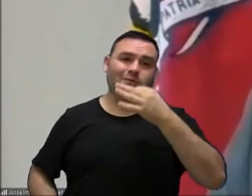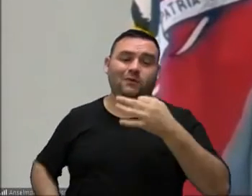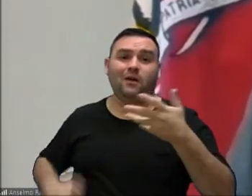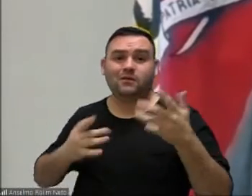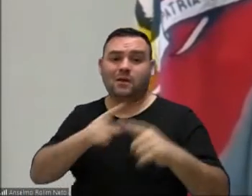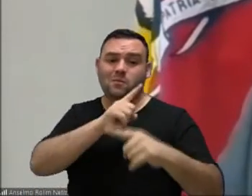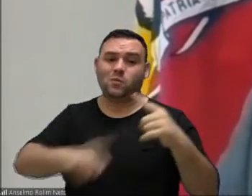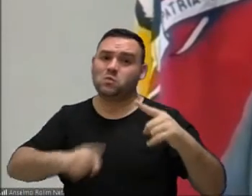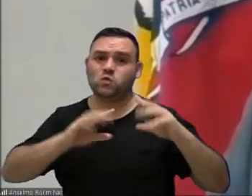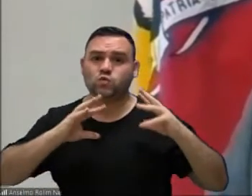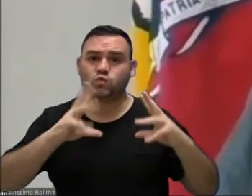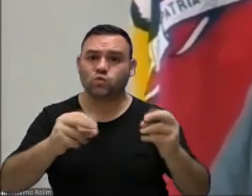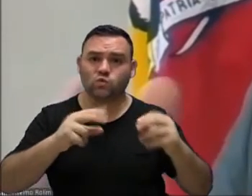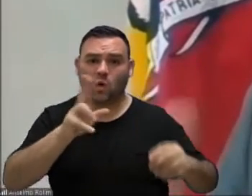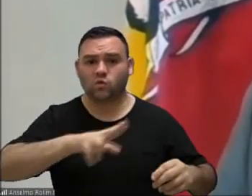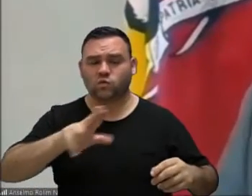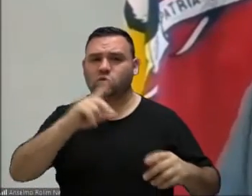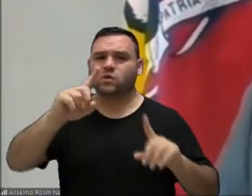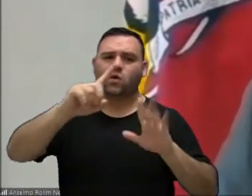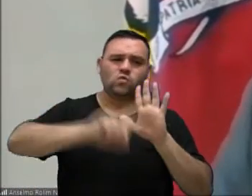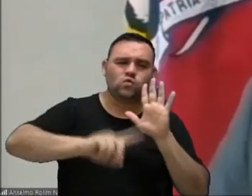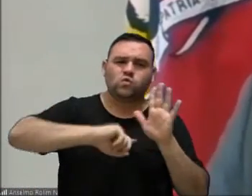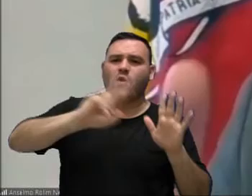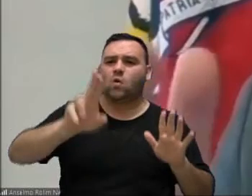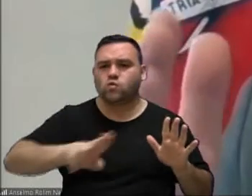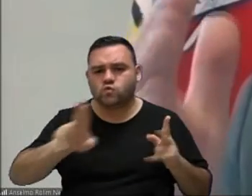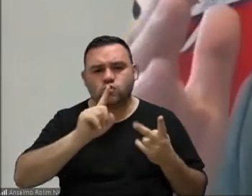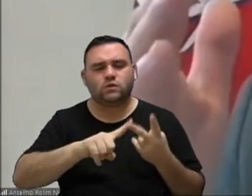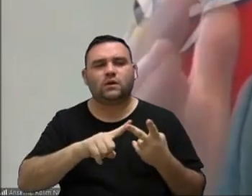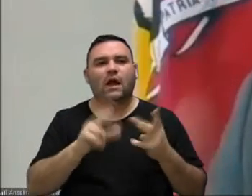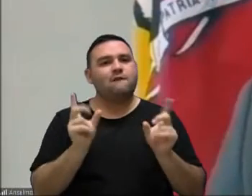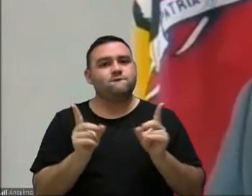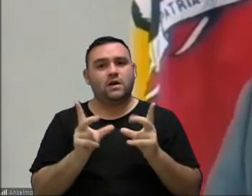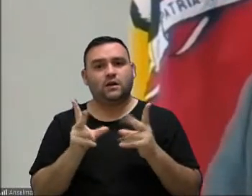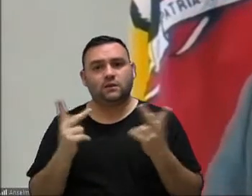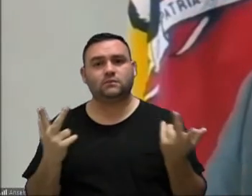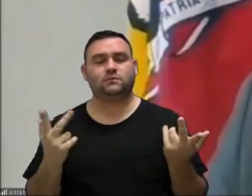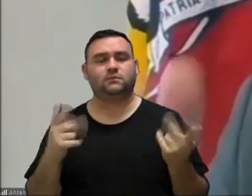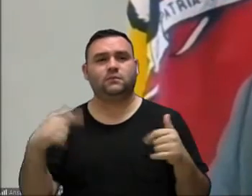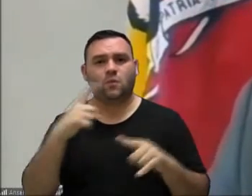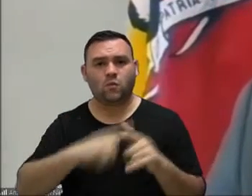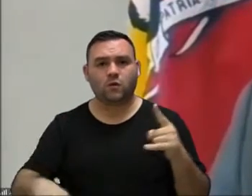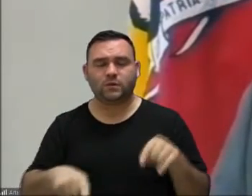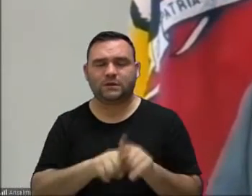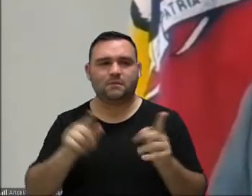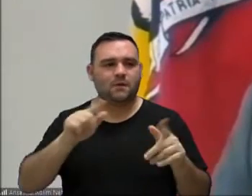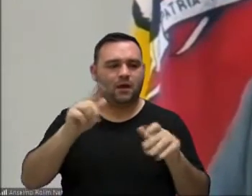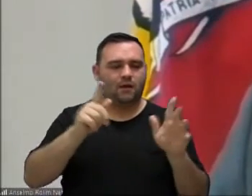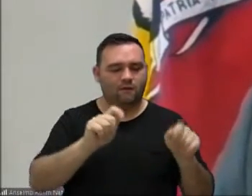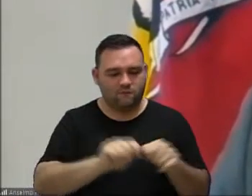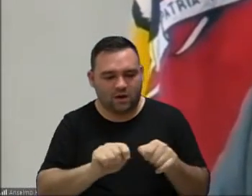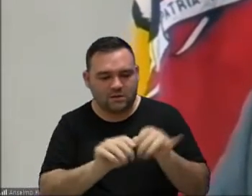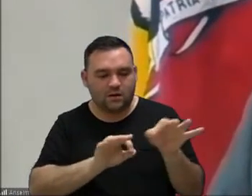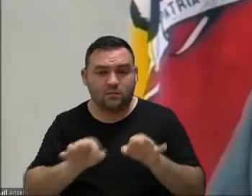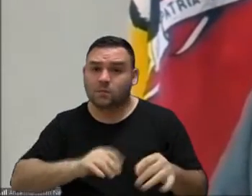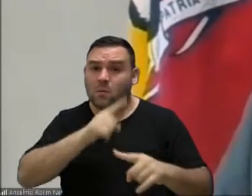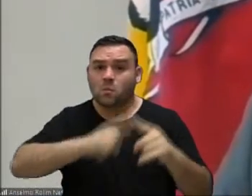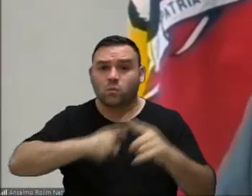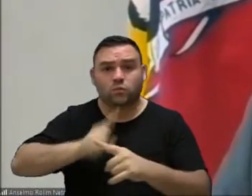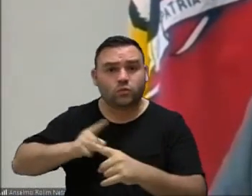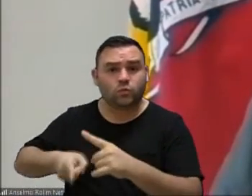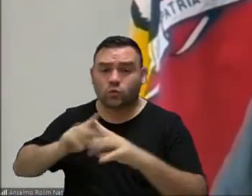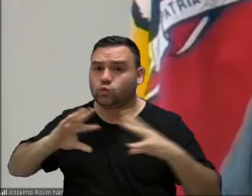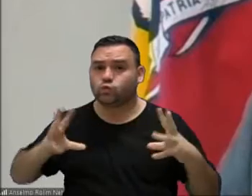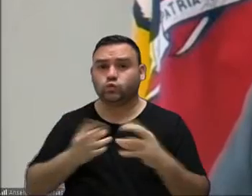queria que proibisse tudo proibisse o uso proibisse a venda proibisse a produção proibisse tudo com